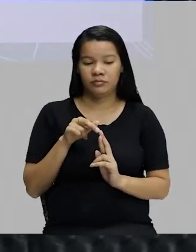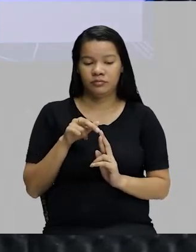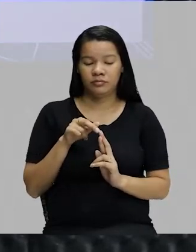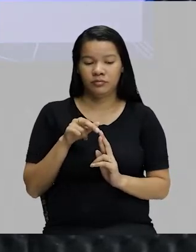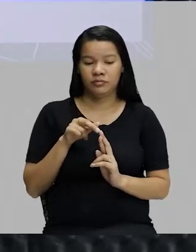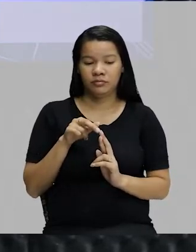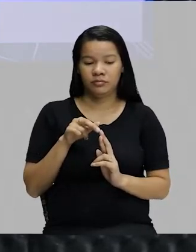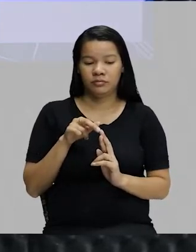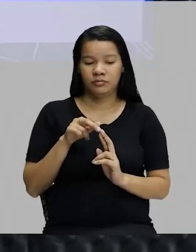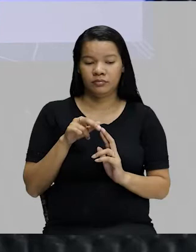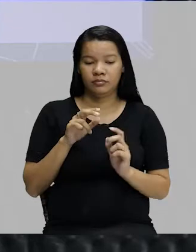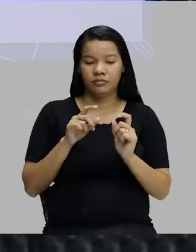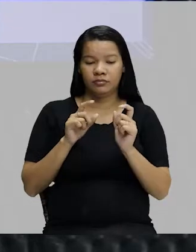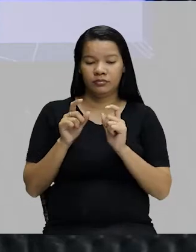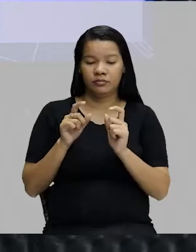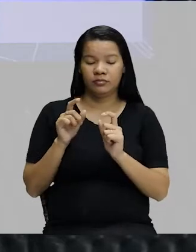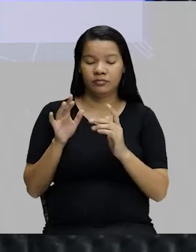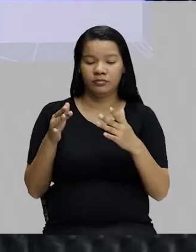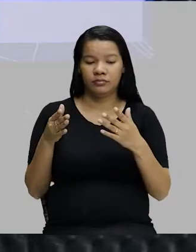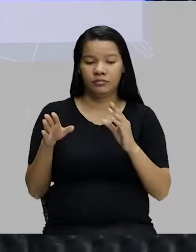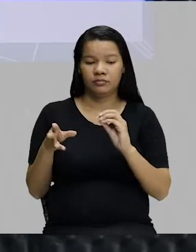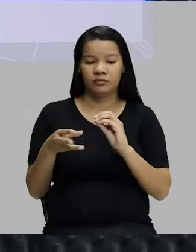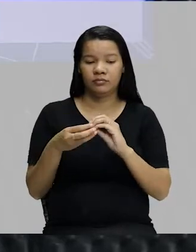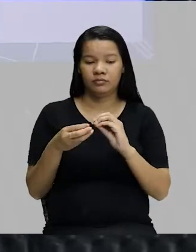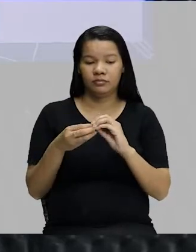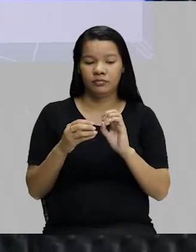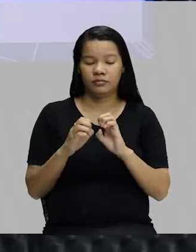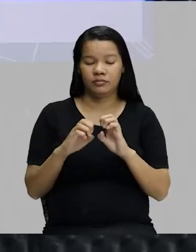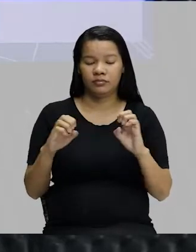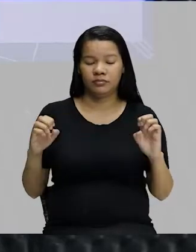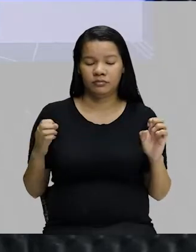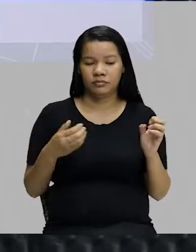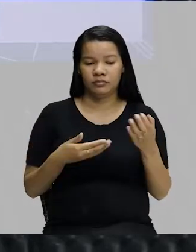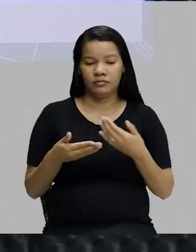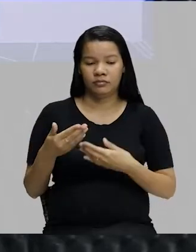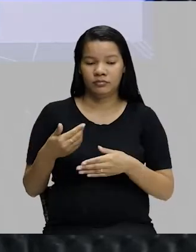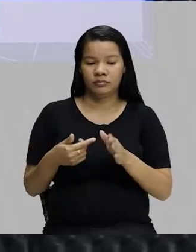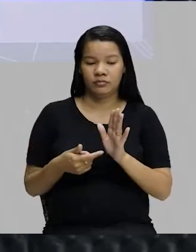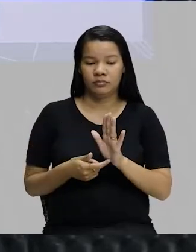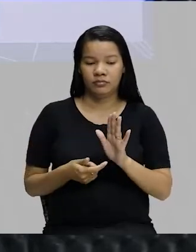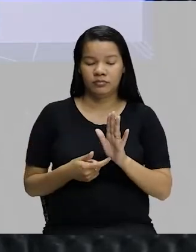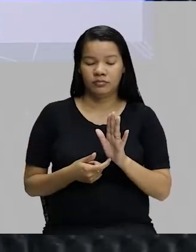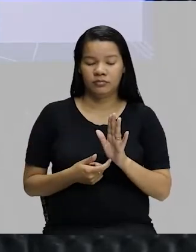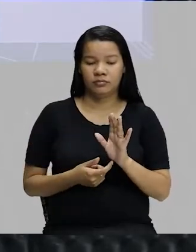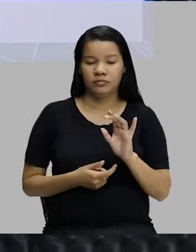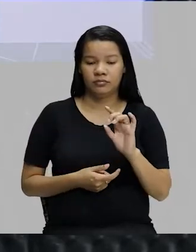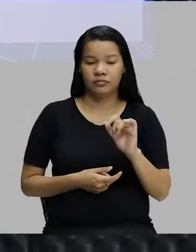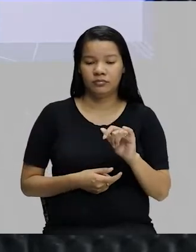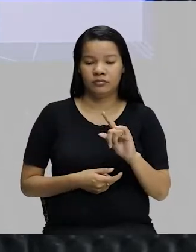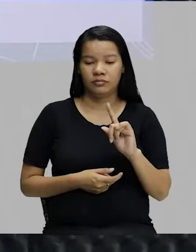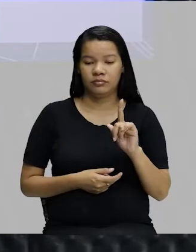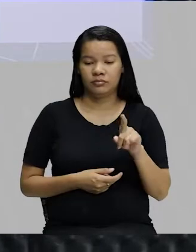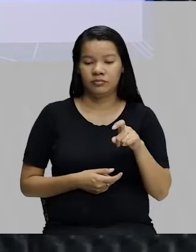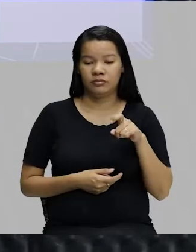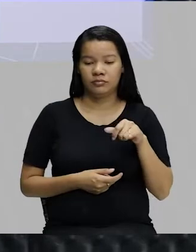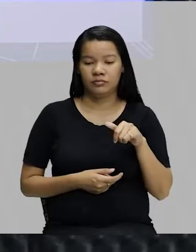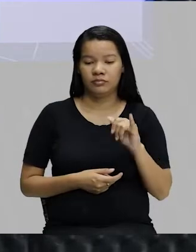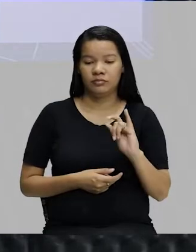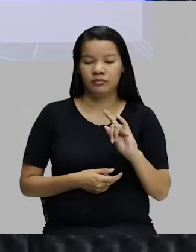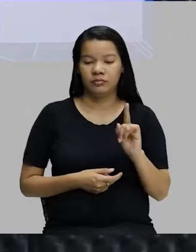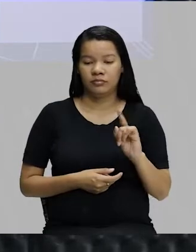ao completar as equações dadas, as partículas x, y, z e w